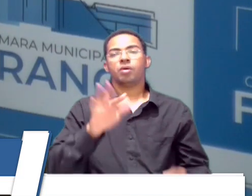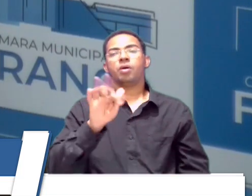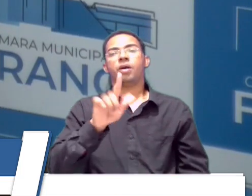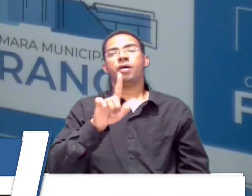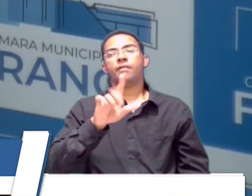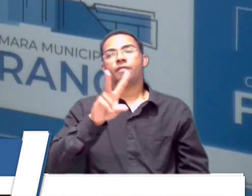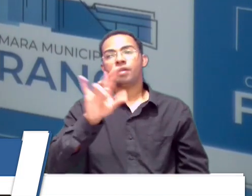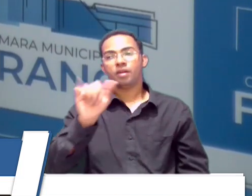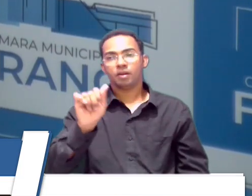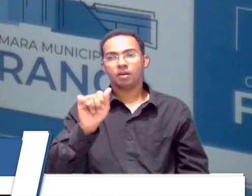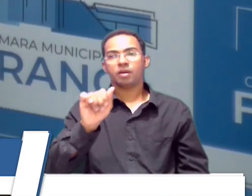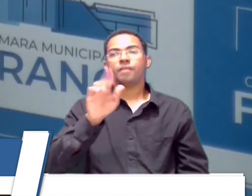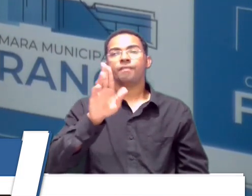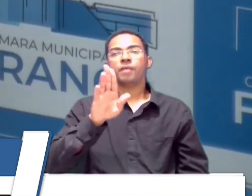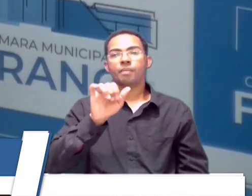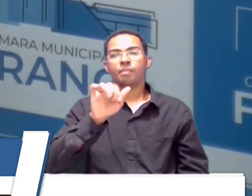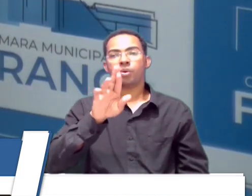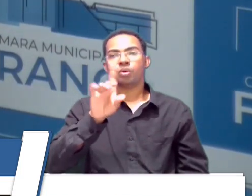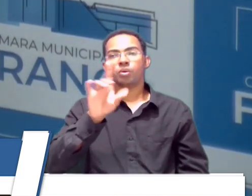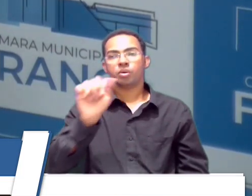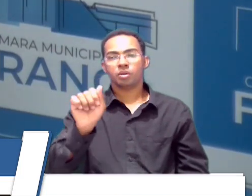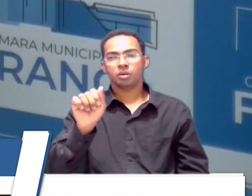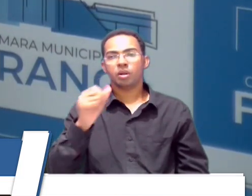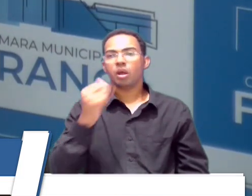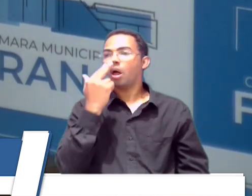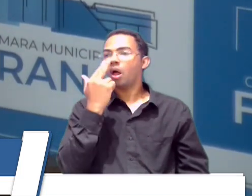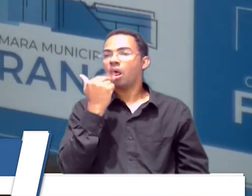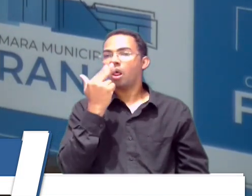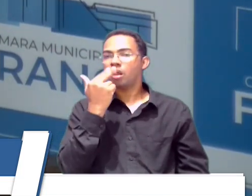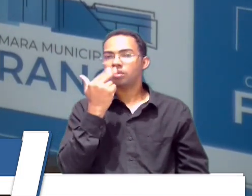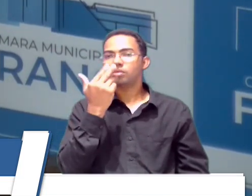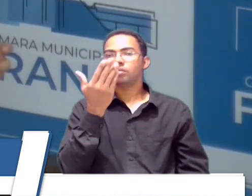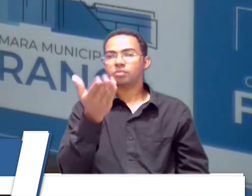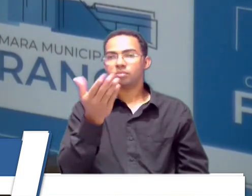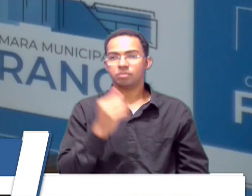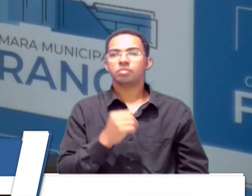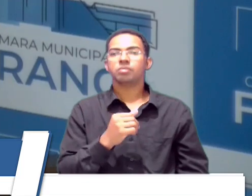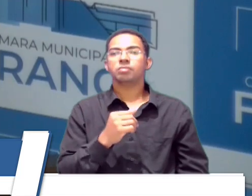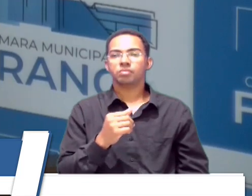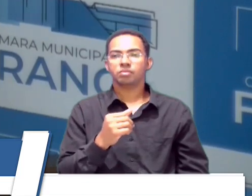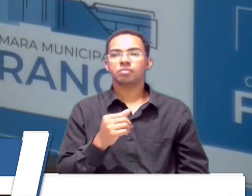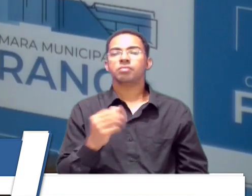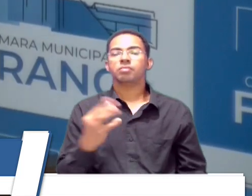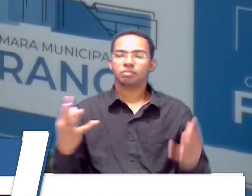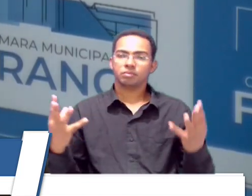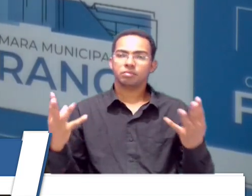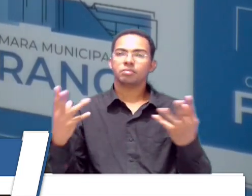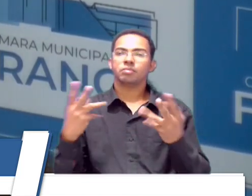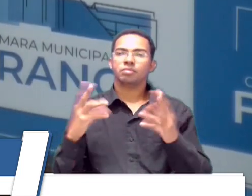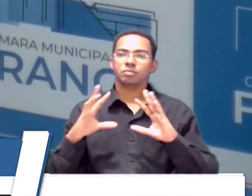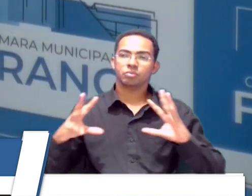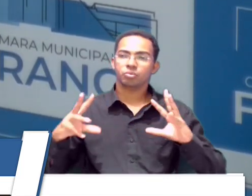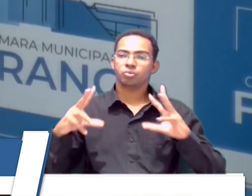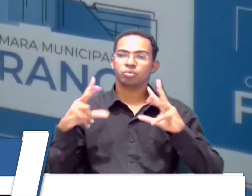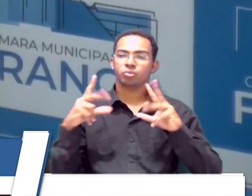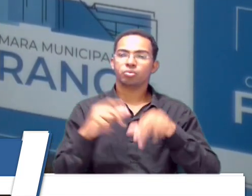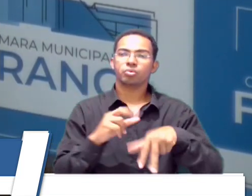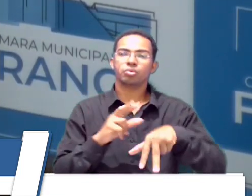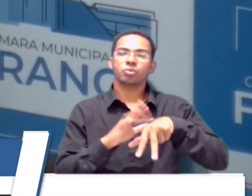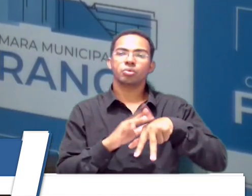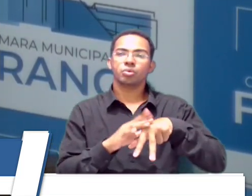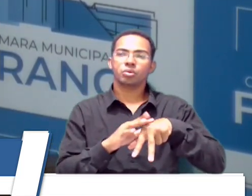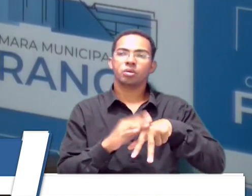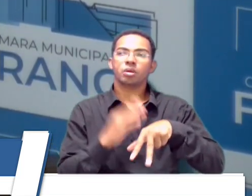doutora Bruna, que é a nutricionista que tão bem recebe todos na Flor da